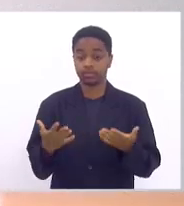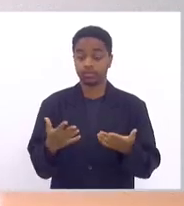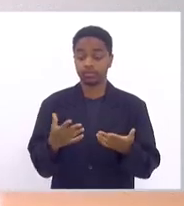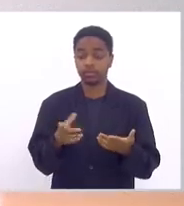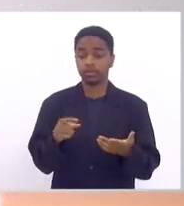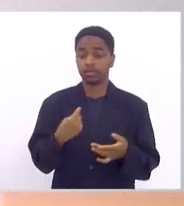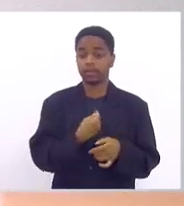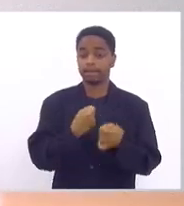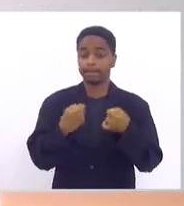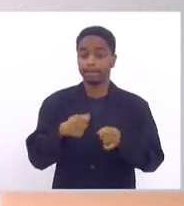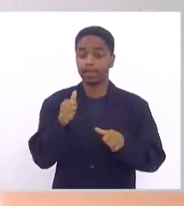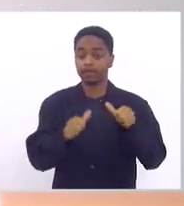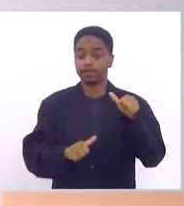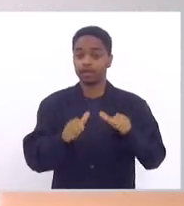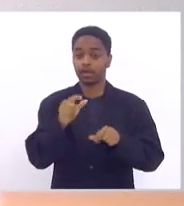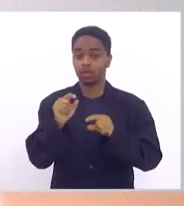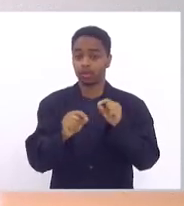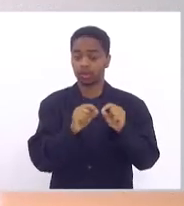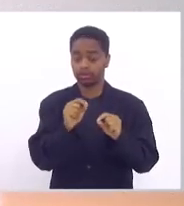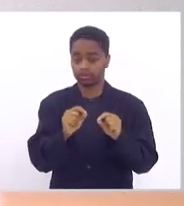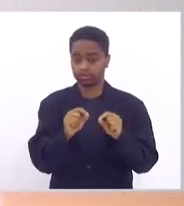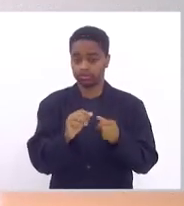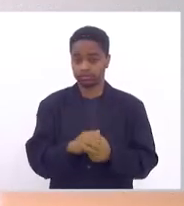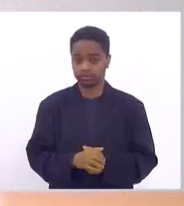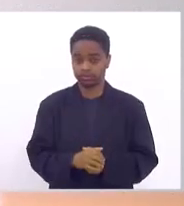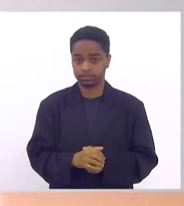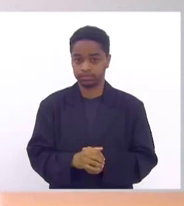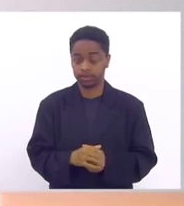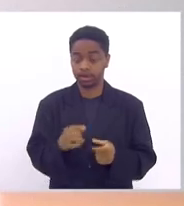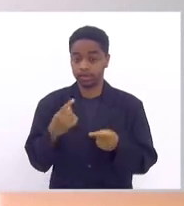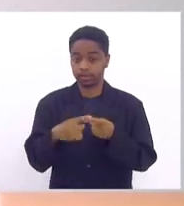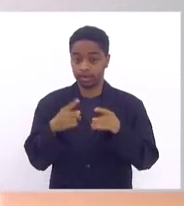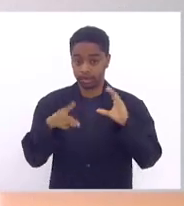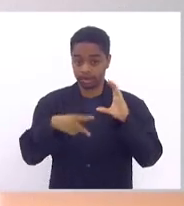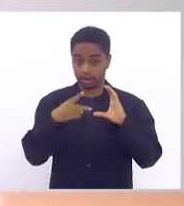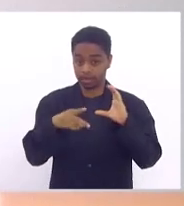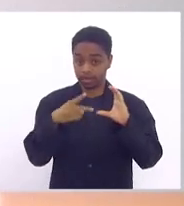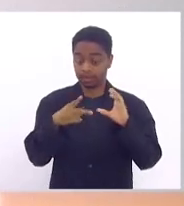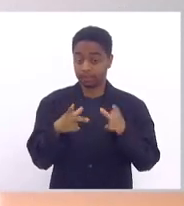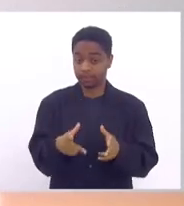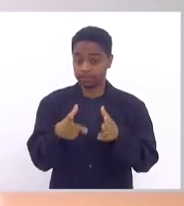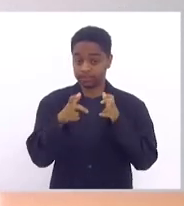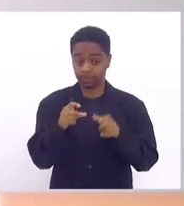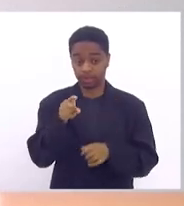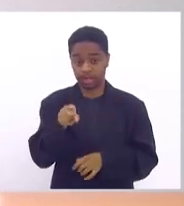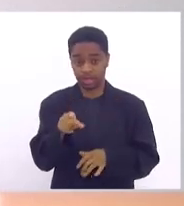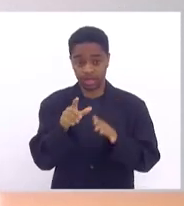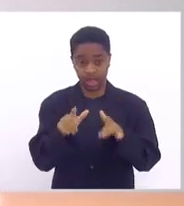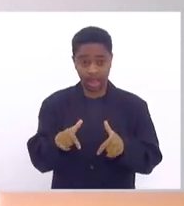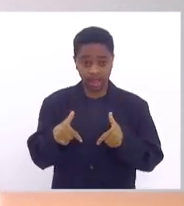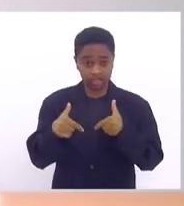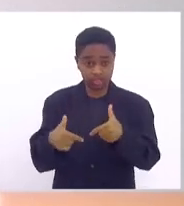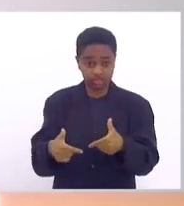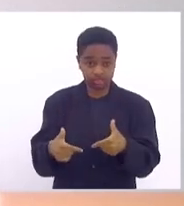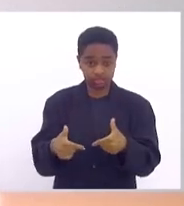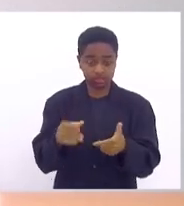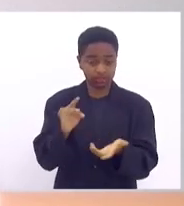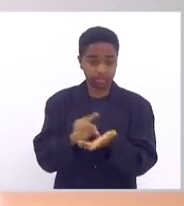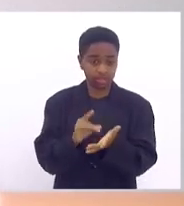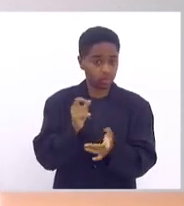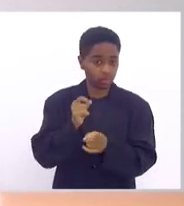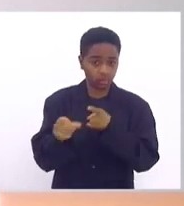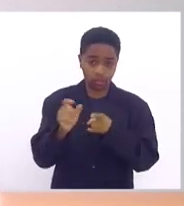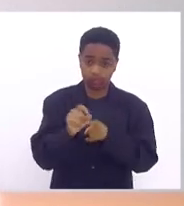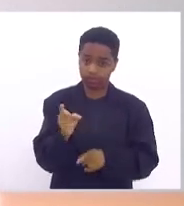tem que avaliar de importante a câmara entendeu que o que ele tinha feito não ofendia o